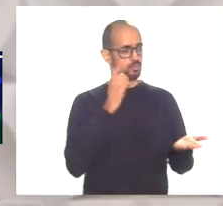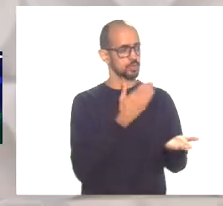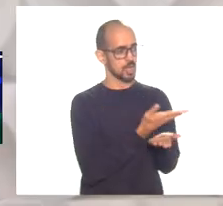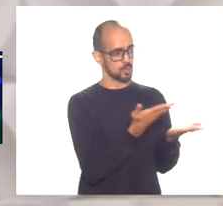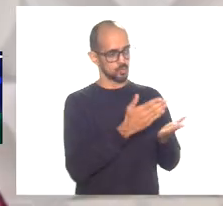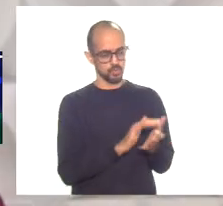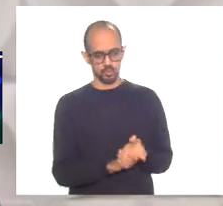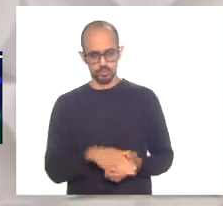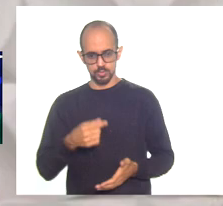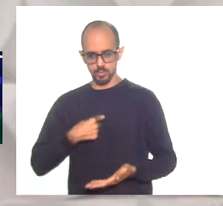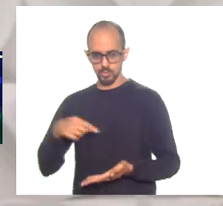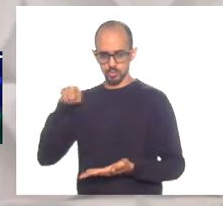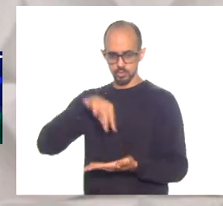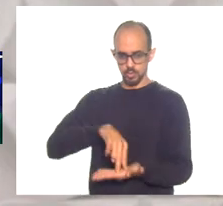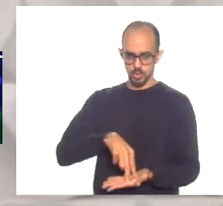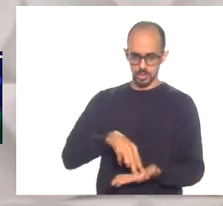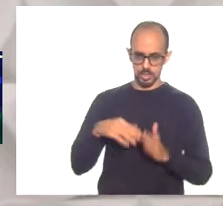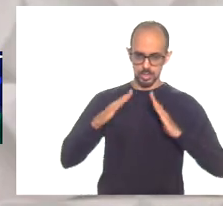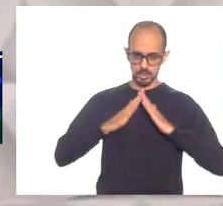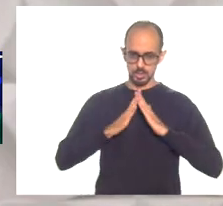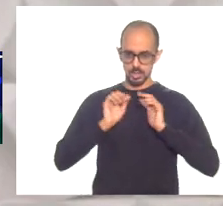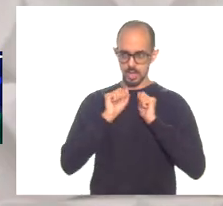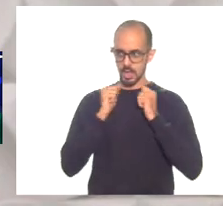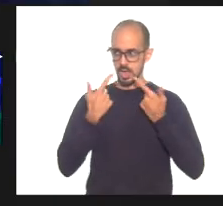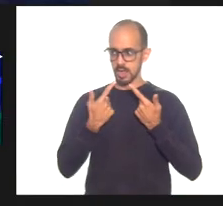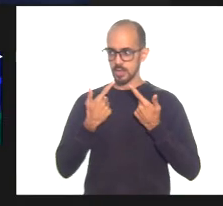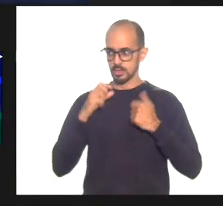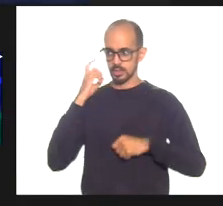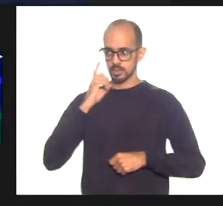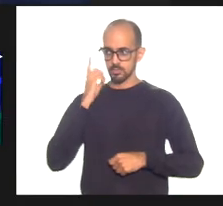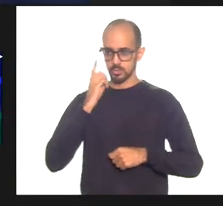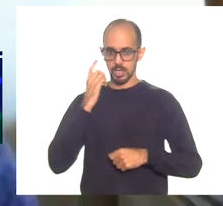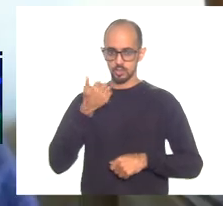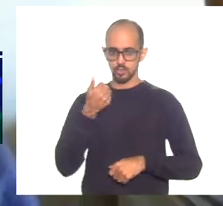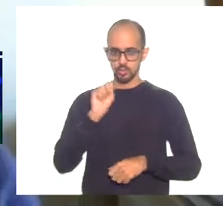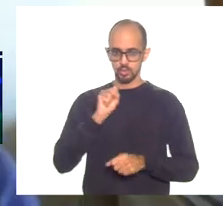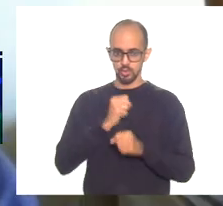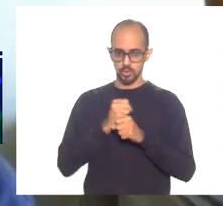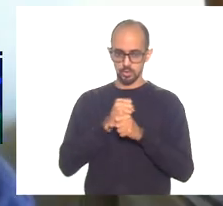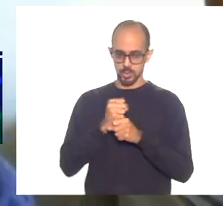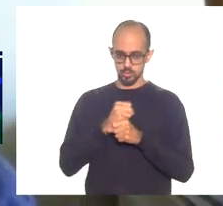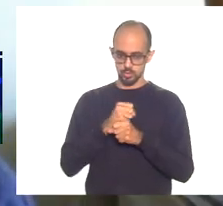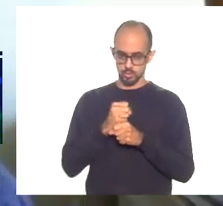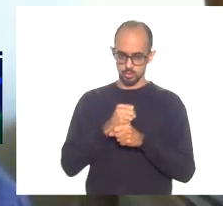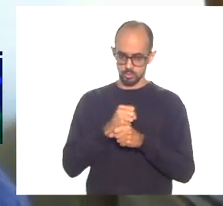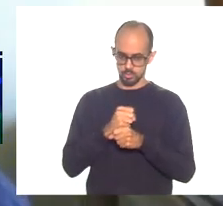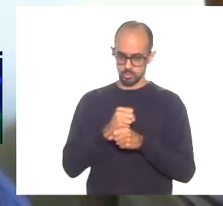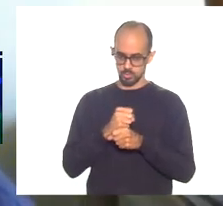estou na sua casa há 18 anos